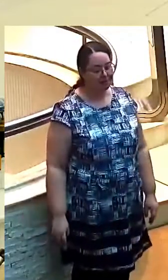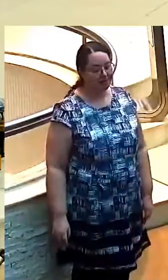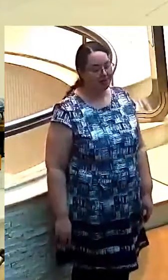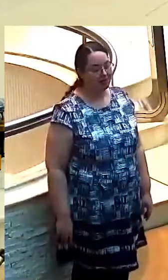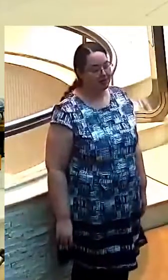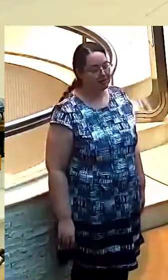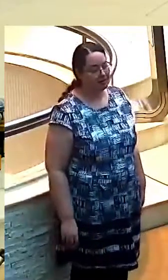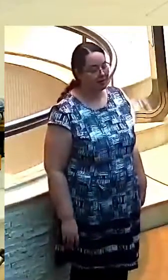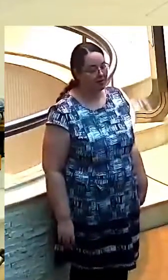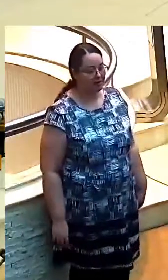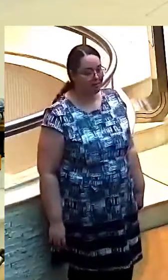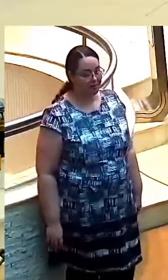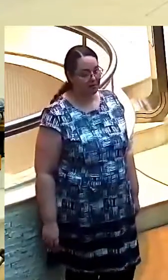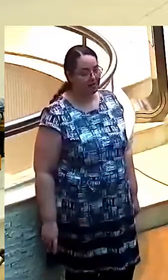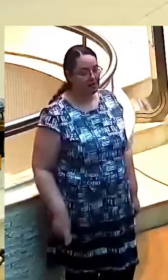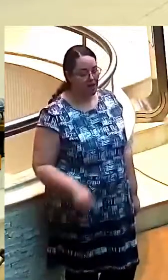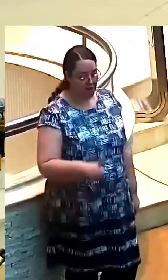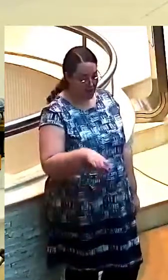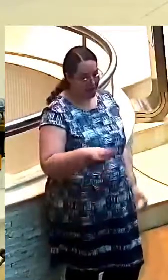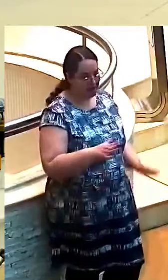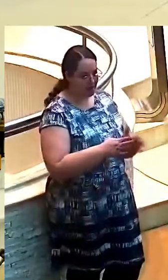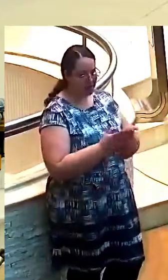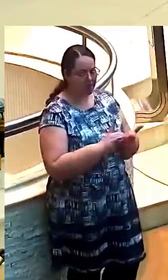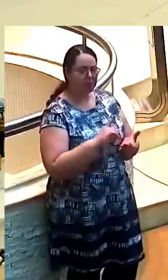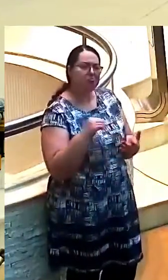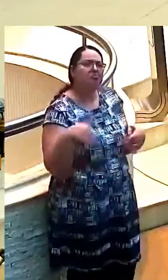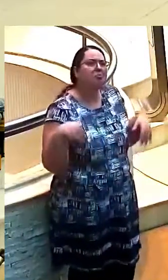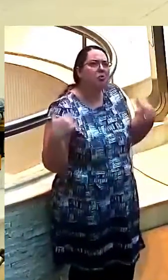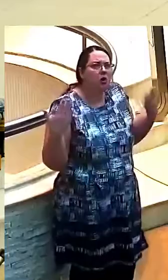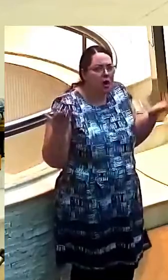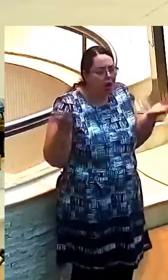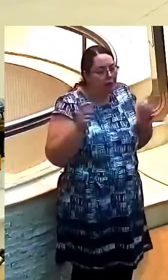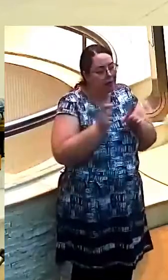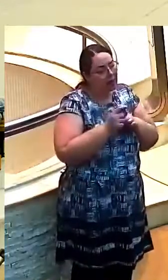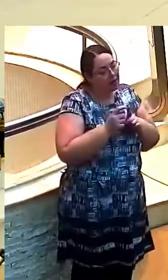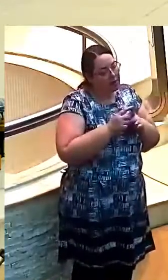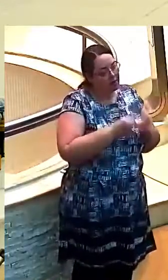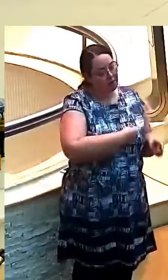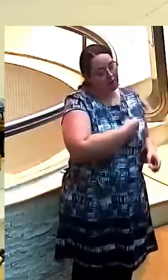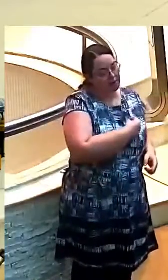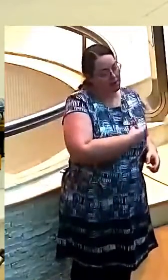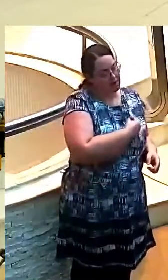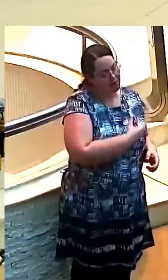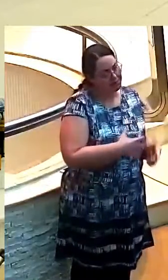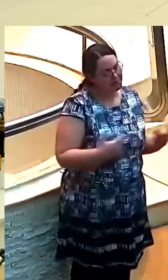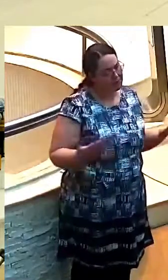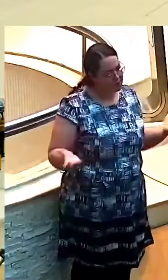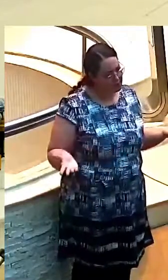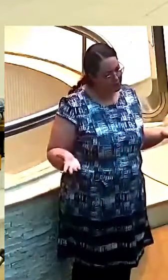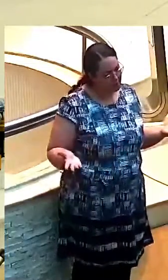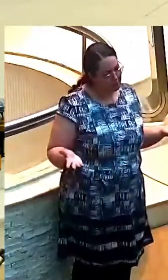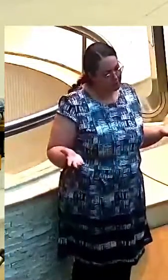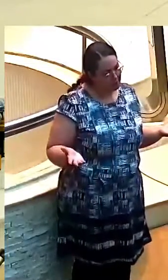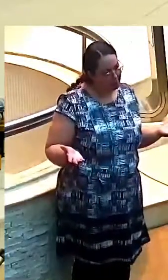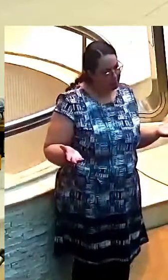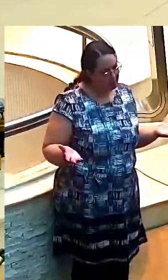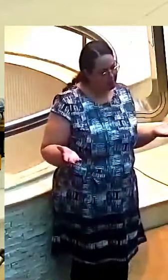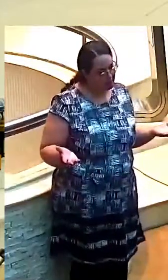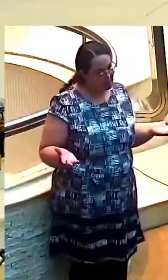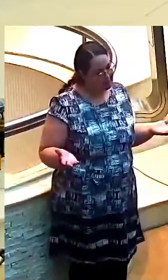não é das santas escrituras, qual é a palavra, da vida? preserve a palavra, da vida ele diz,